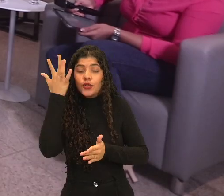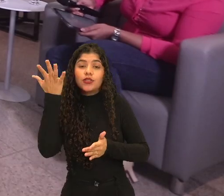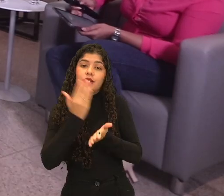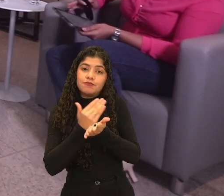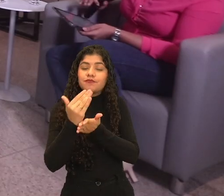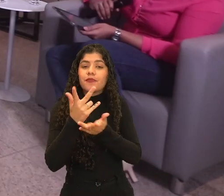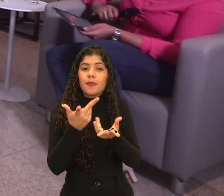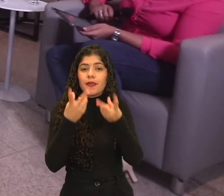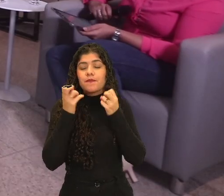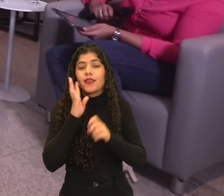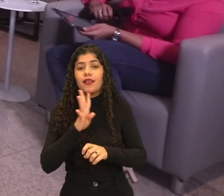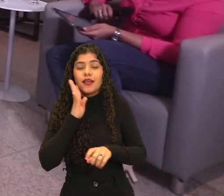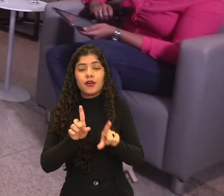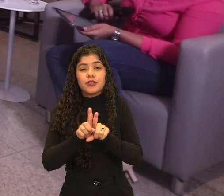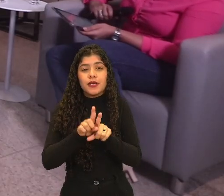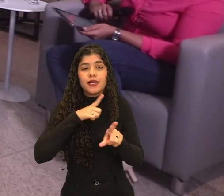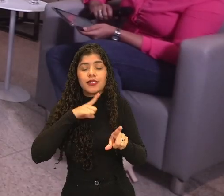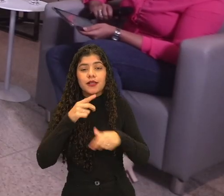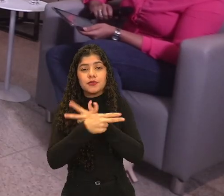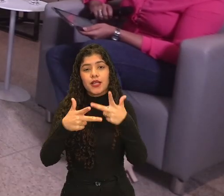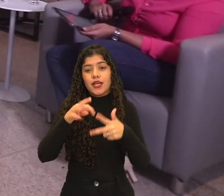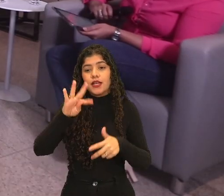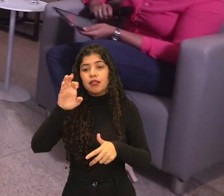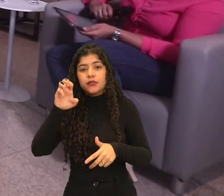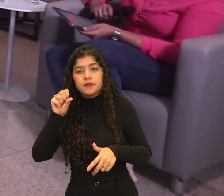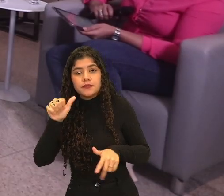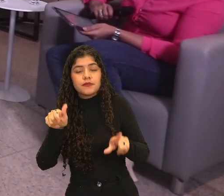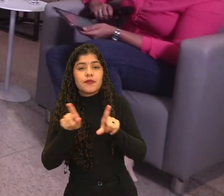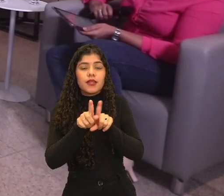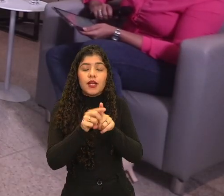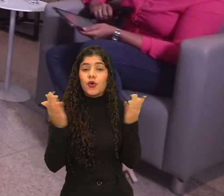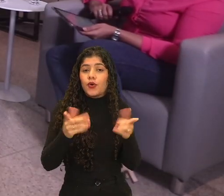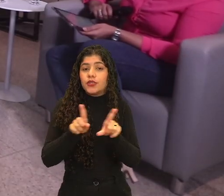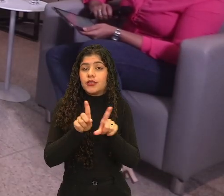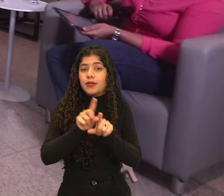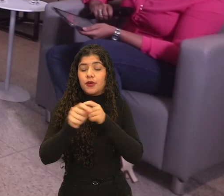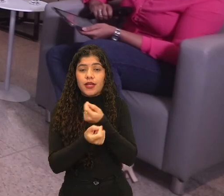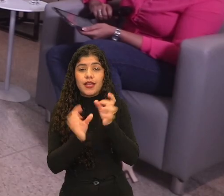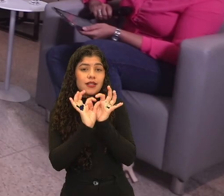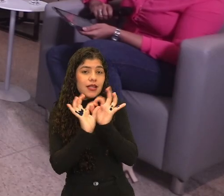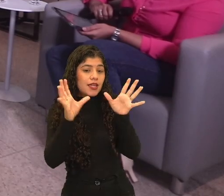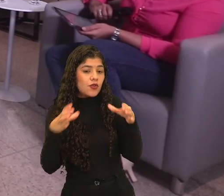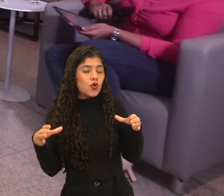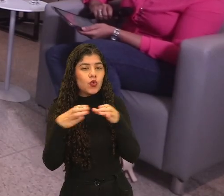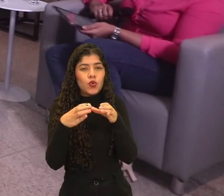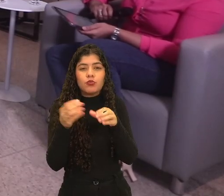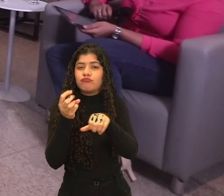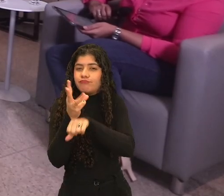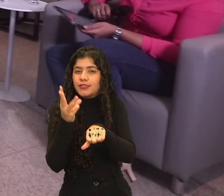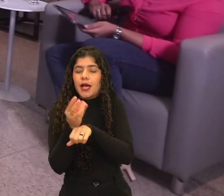Então, eu acho legal é isso delas, né? Ter essa rede de apoio. Hoje, facilita os grupos, né? Sim. Então, as